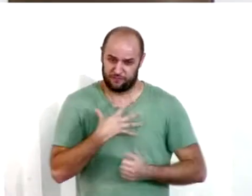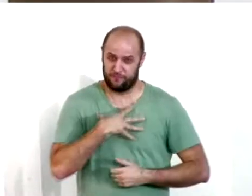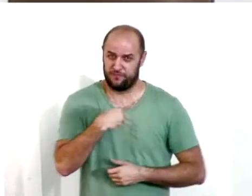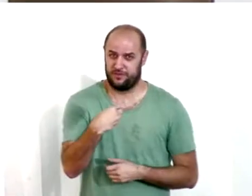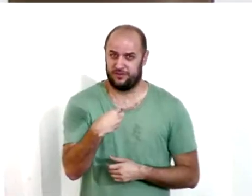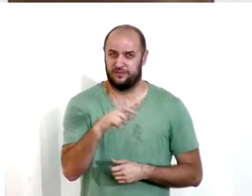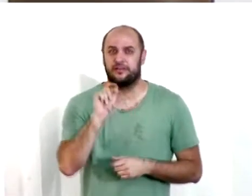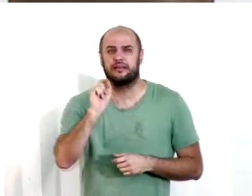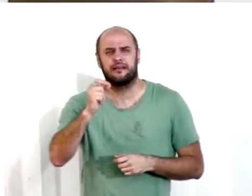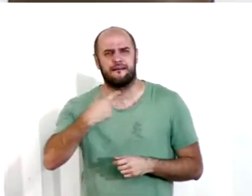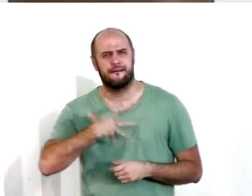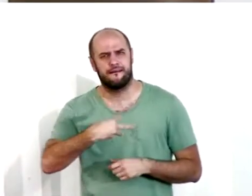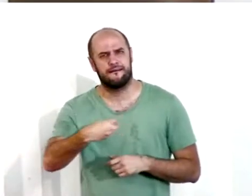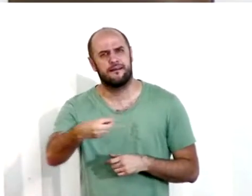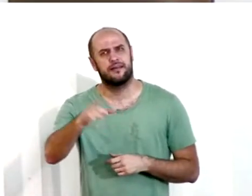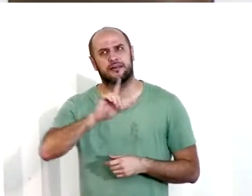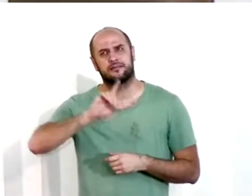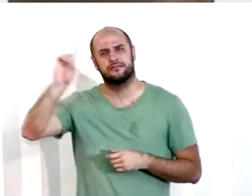é a herança de Deus?